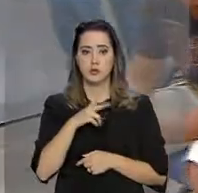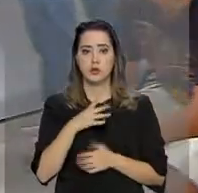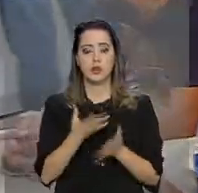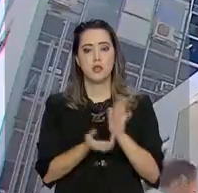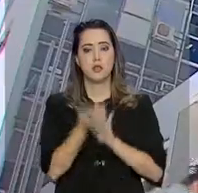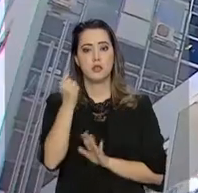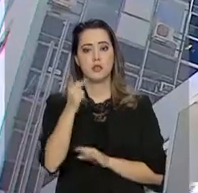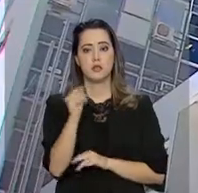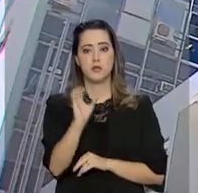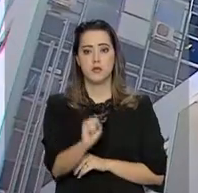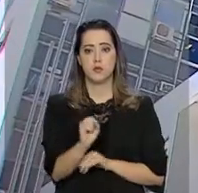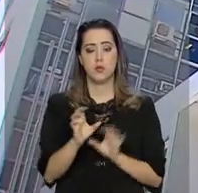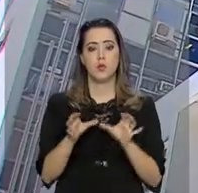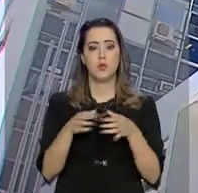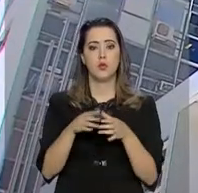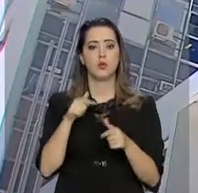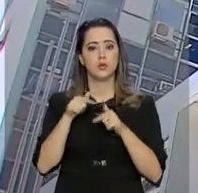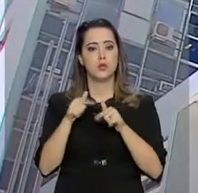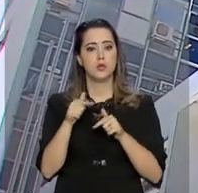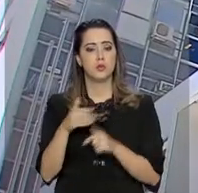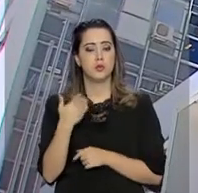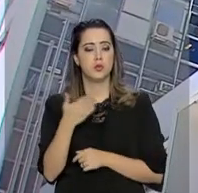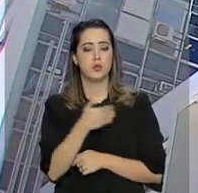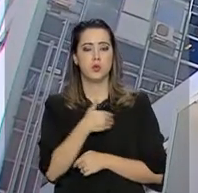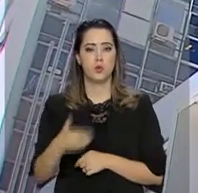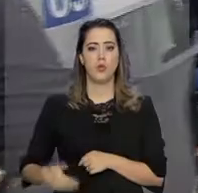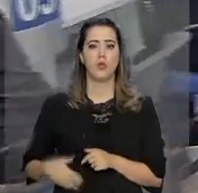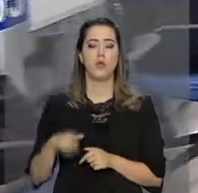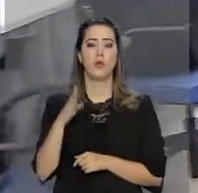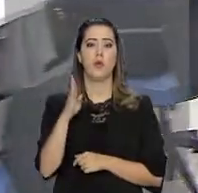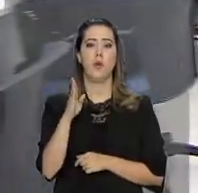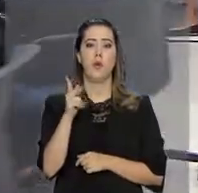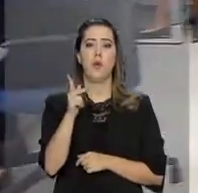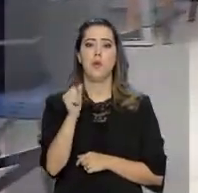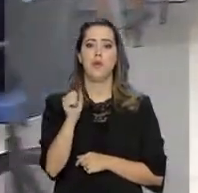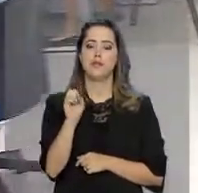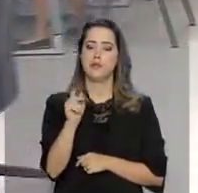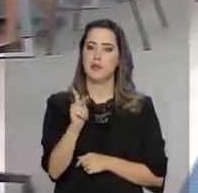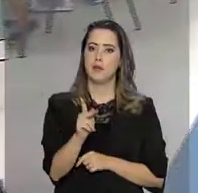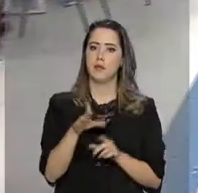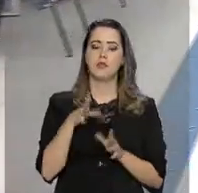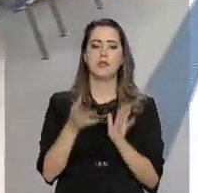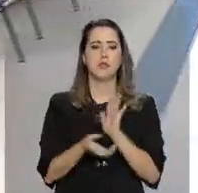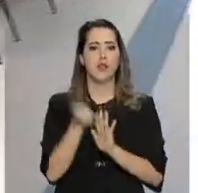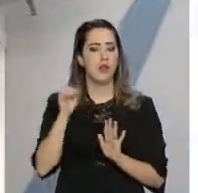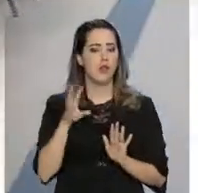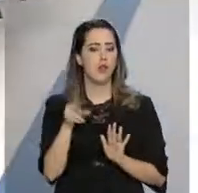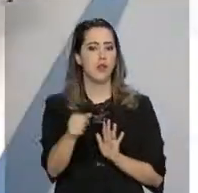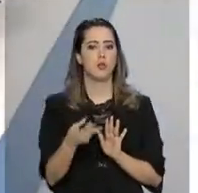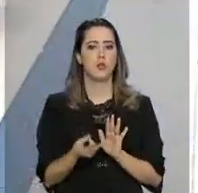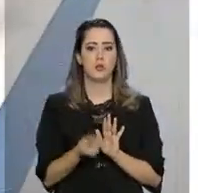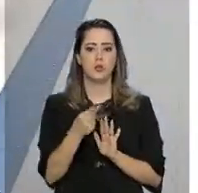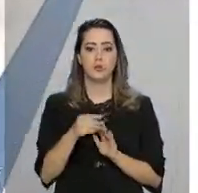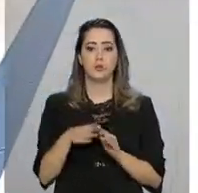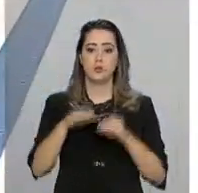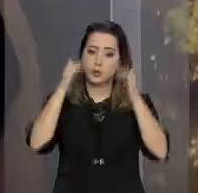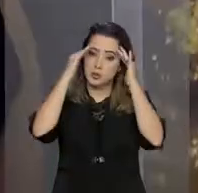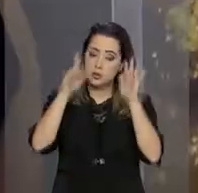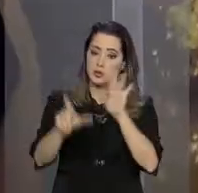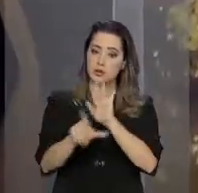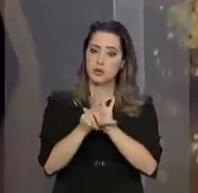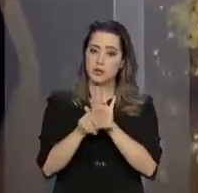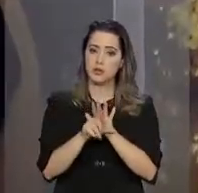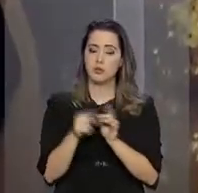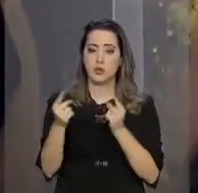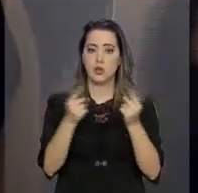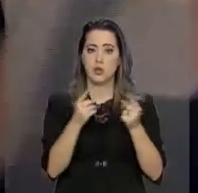pis já os servidores públicos o pasep além de poder sacar todo o dinheiro nos casos previstos a